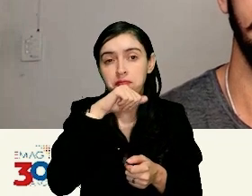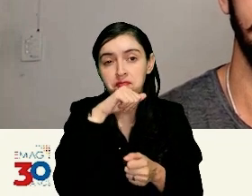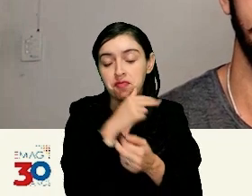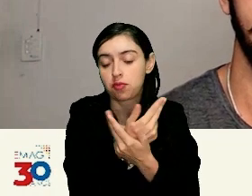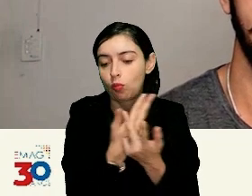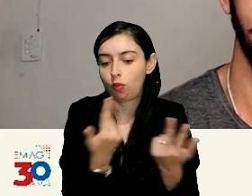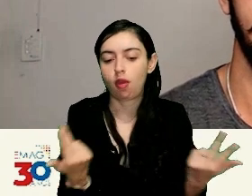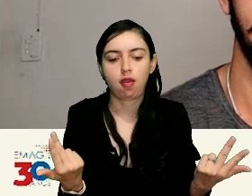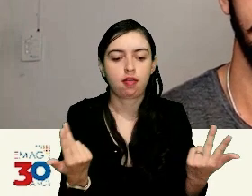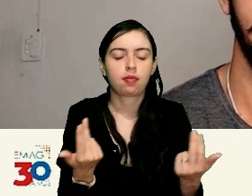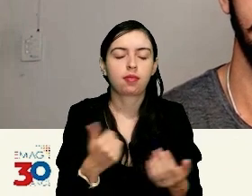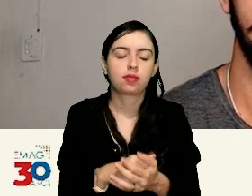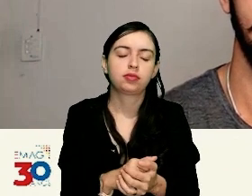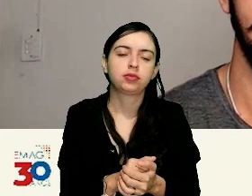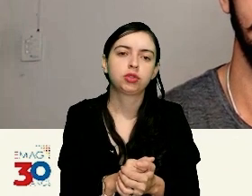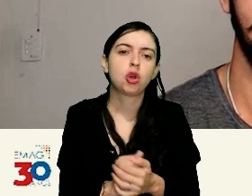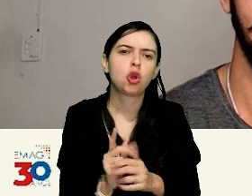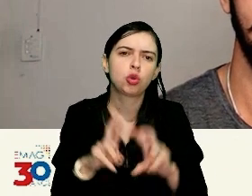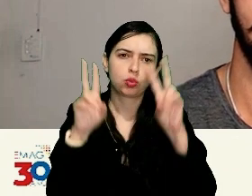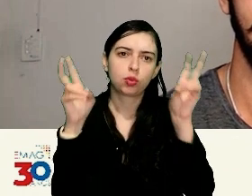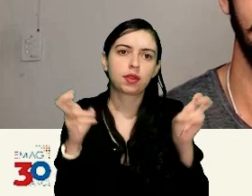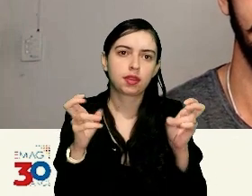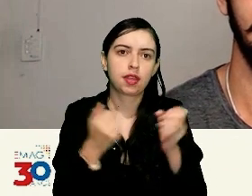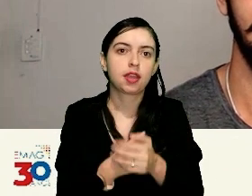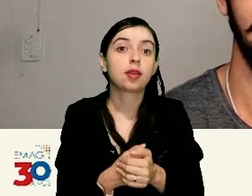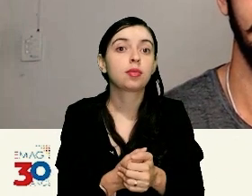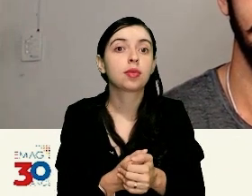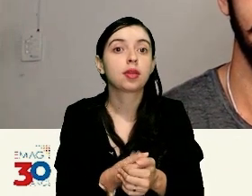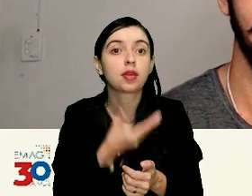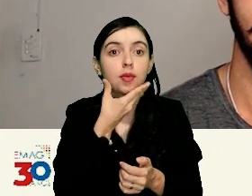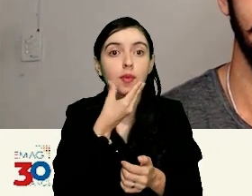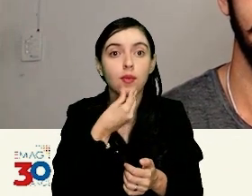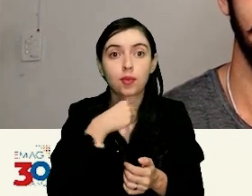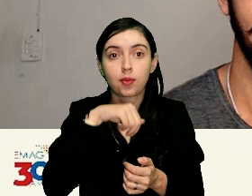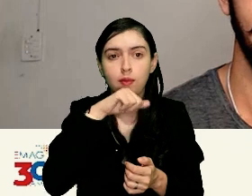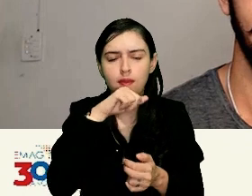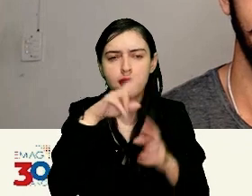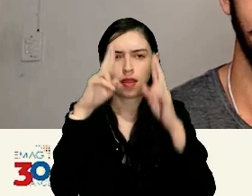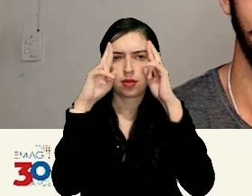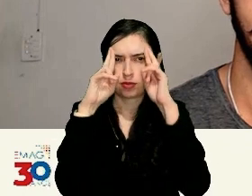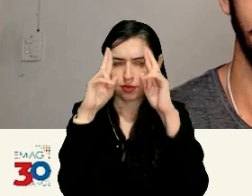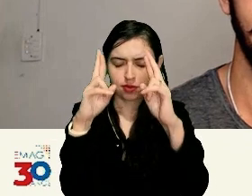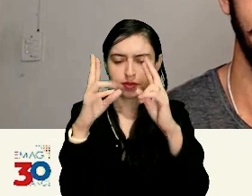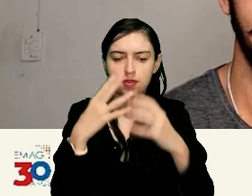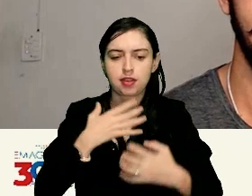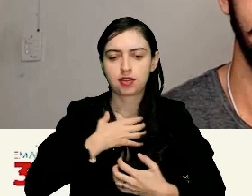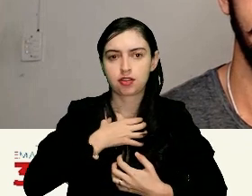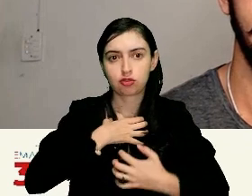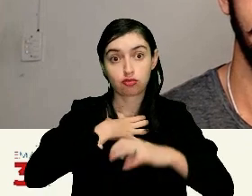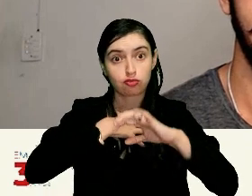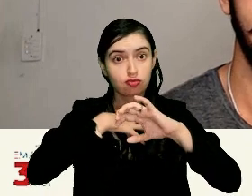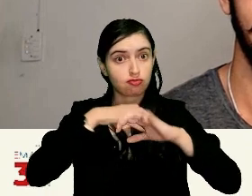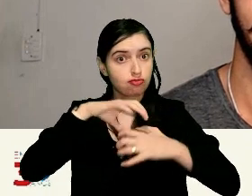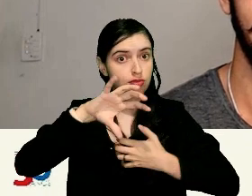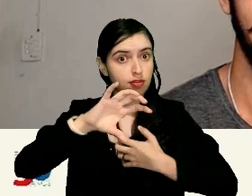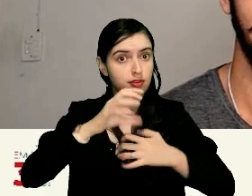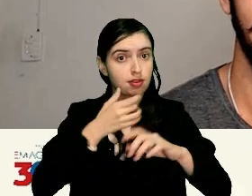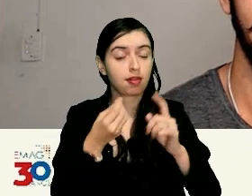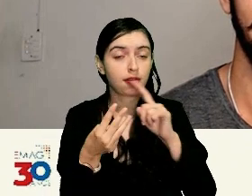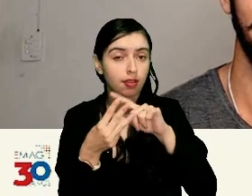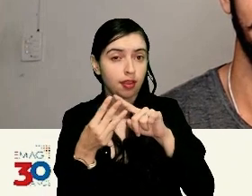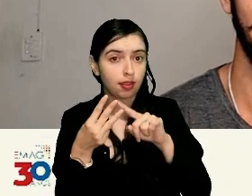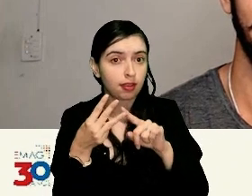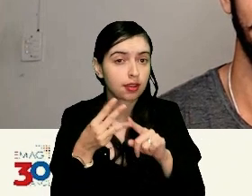nosso tema será paternidades, responsabilidades e afetos. Nós temos 3 palestrantes, mas